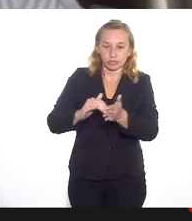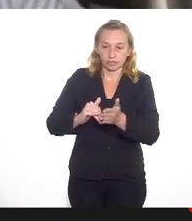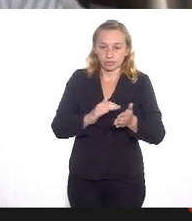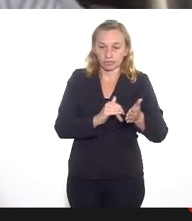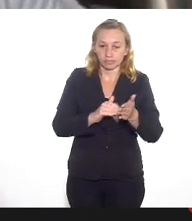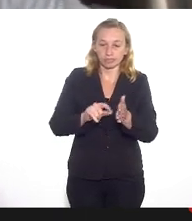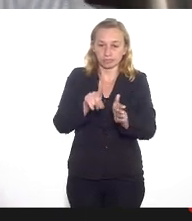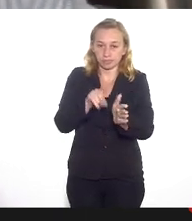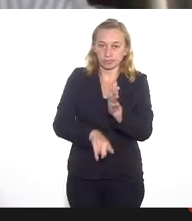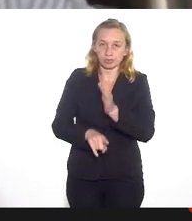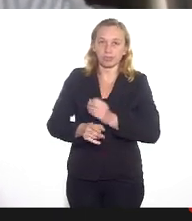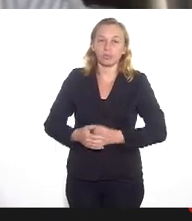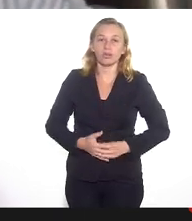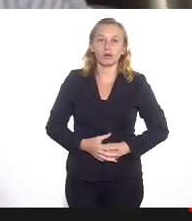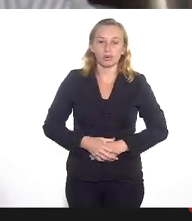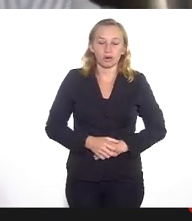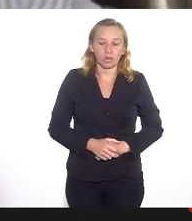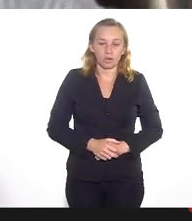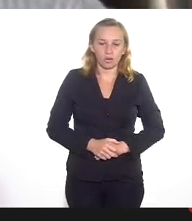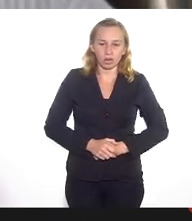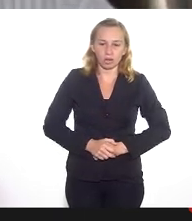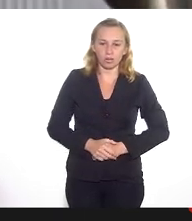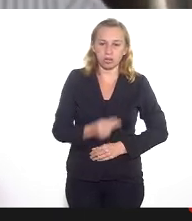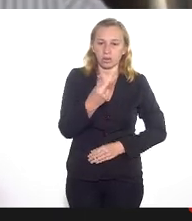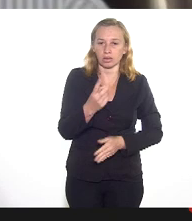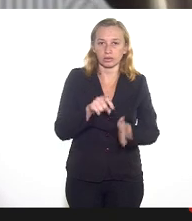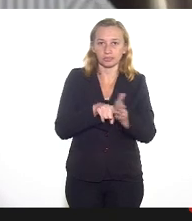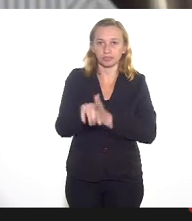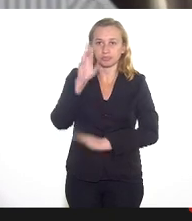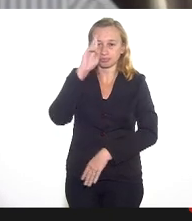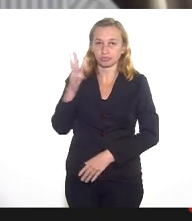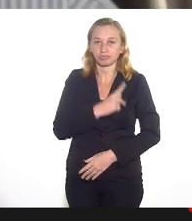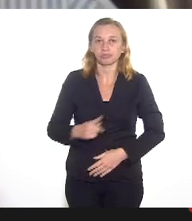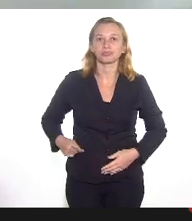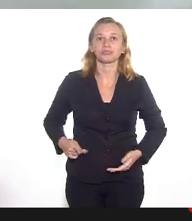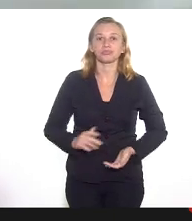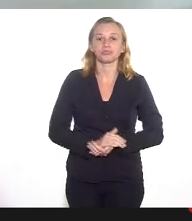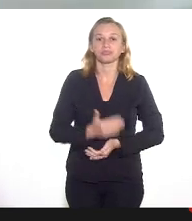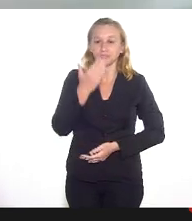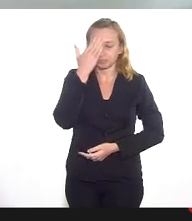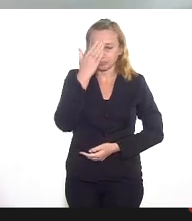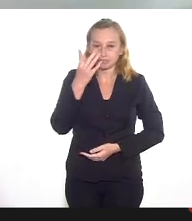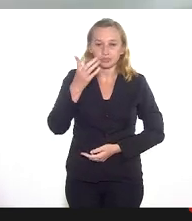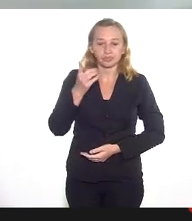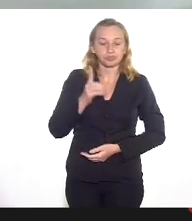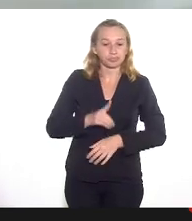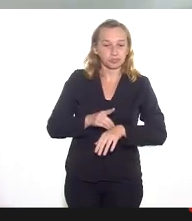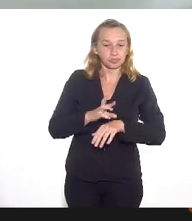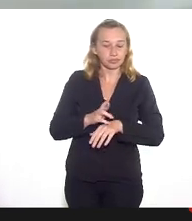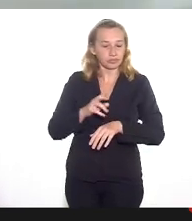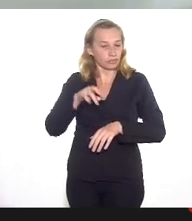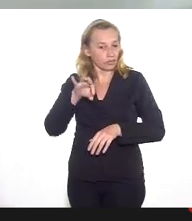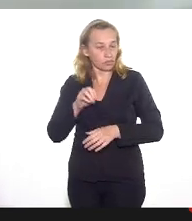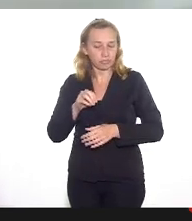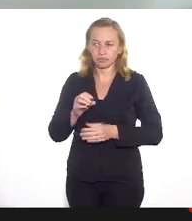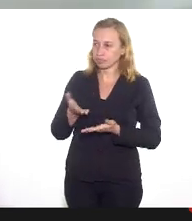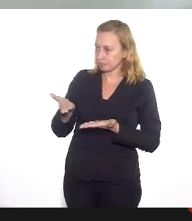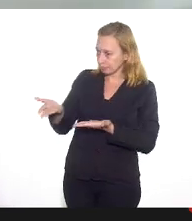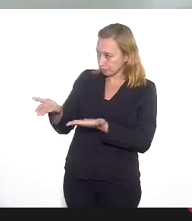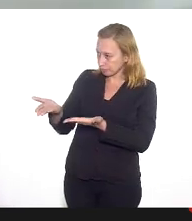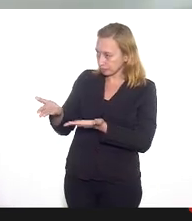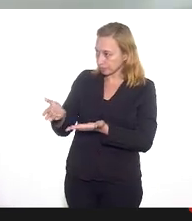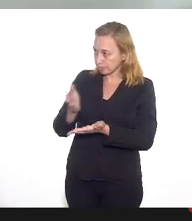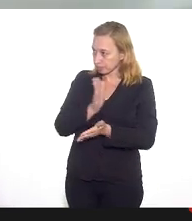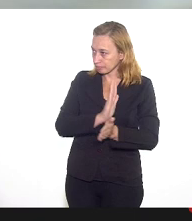ser deduzidos. Essas são as minhas duas perguntas, presidente. Obrigado, doutor Paulo Henrique. Por favor,